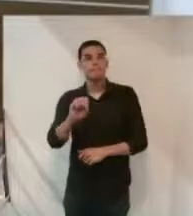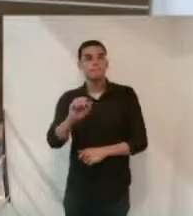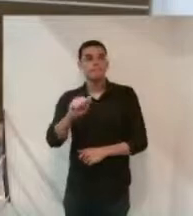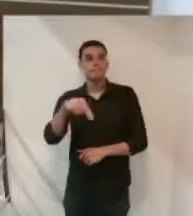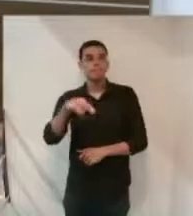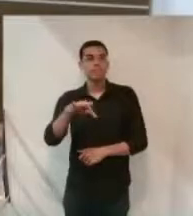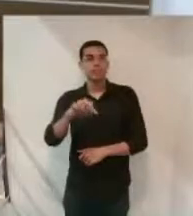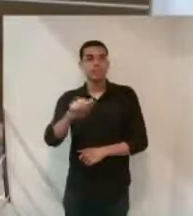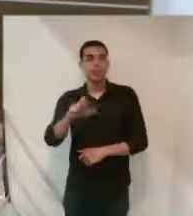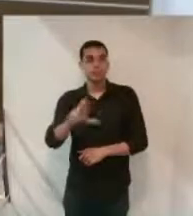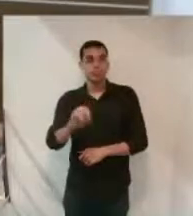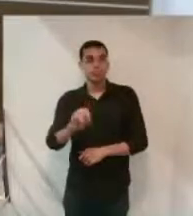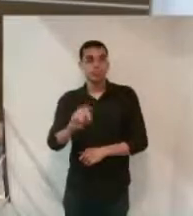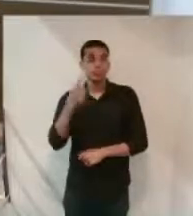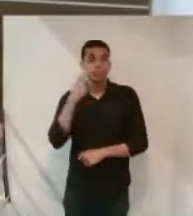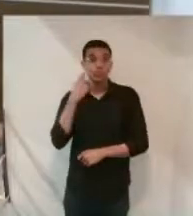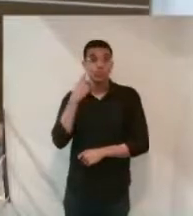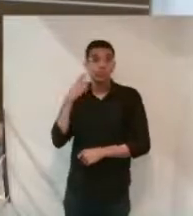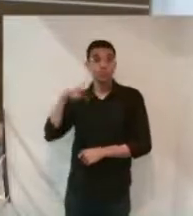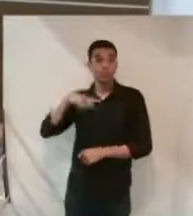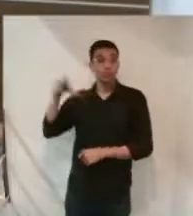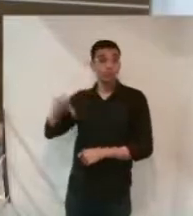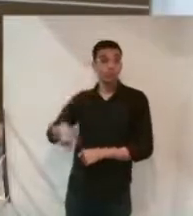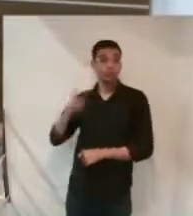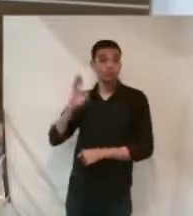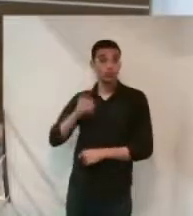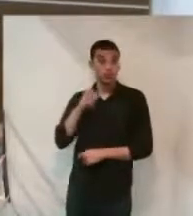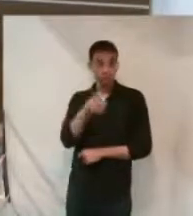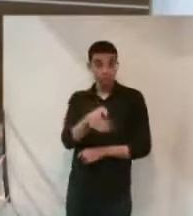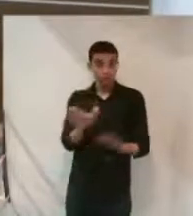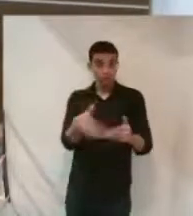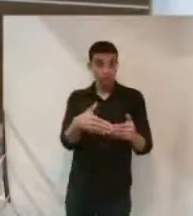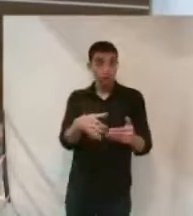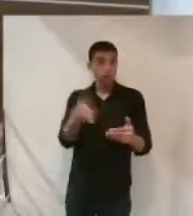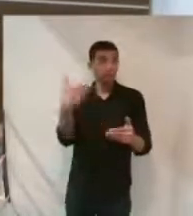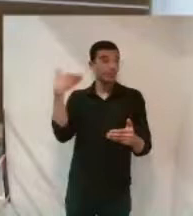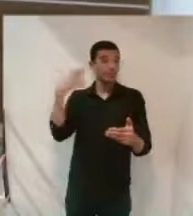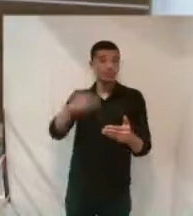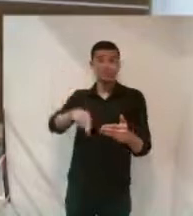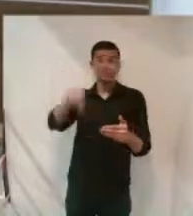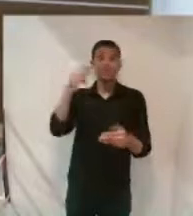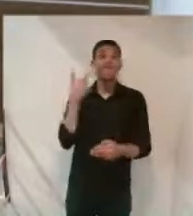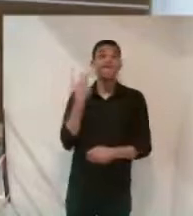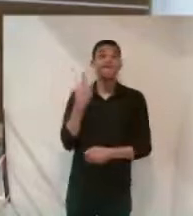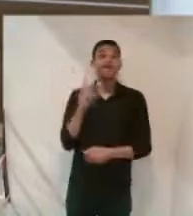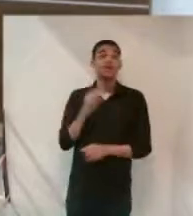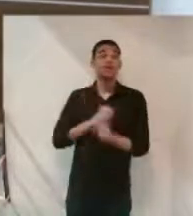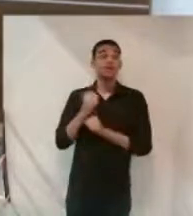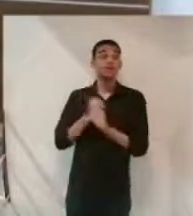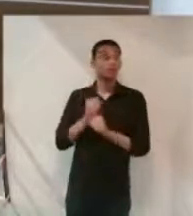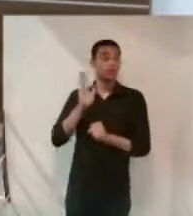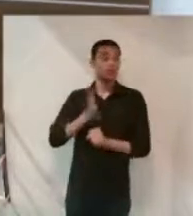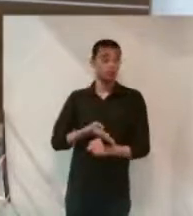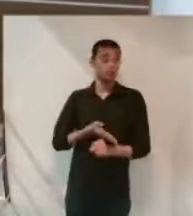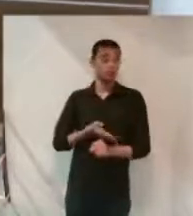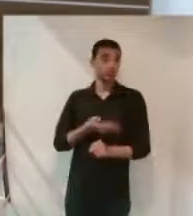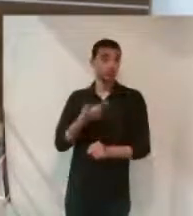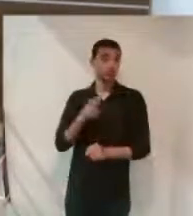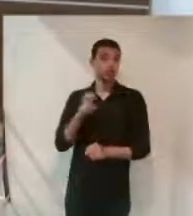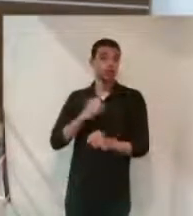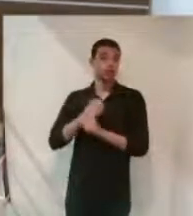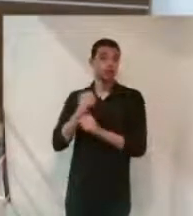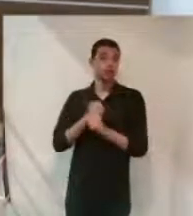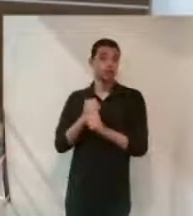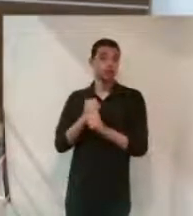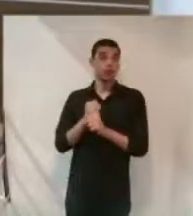sanitários. Então, estamos 25 anos atrás de Portugal. Os lixões, eliminou os lixões há 25 anos. Então, estamos